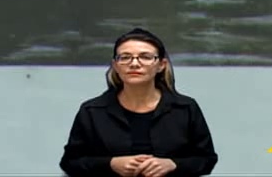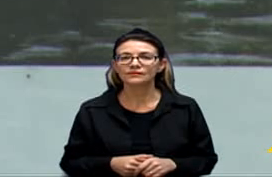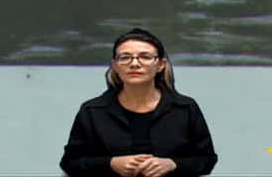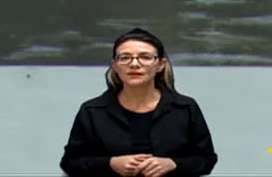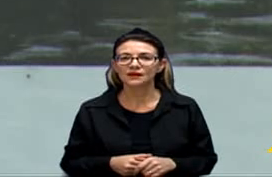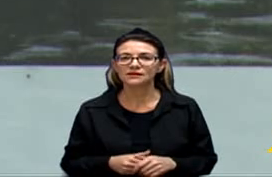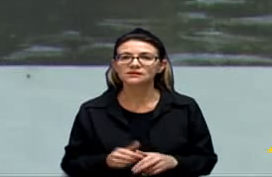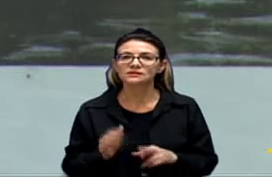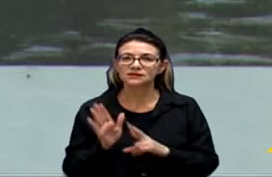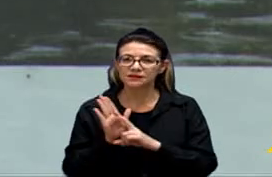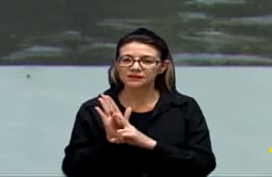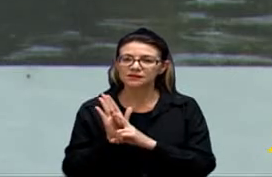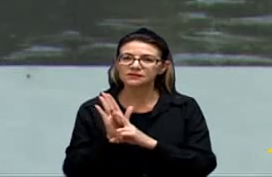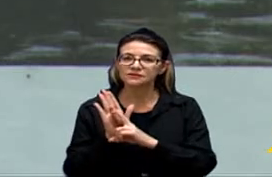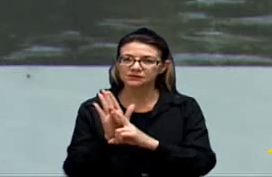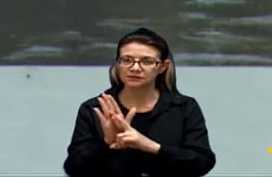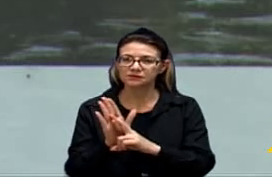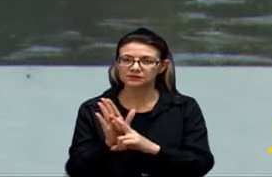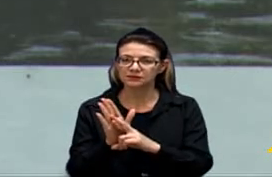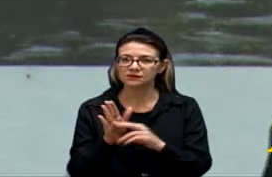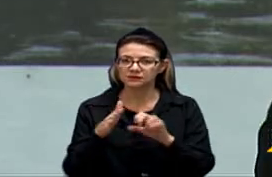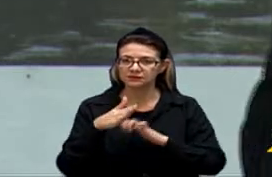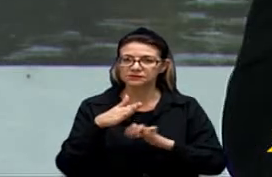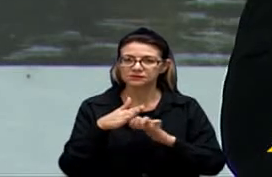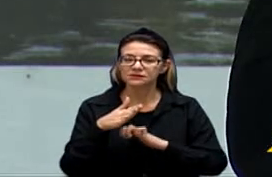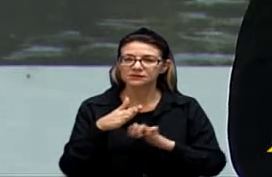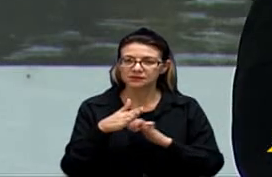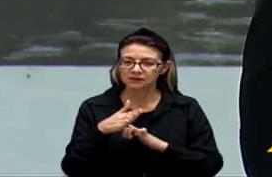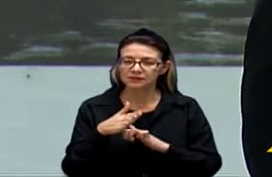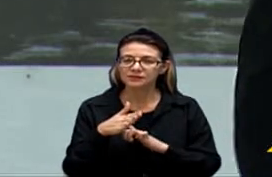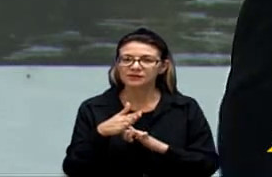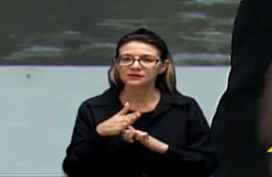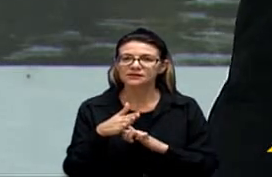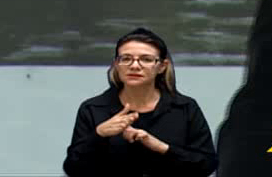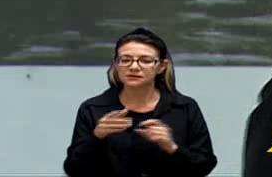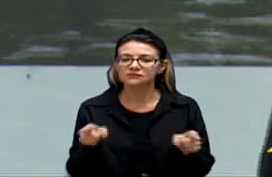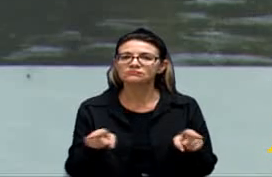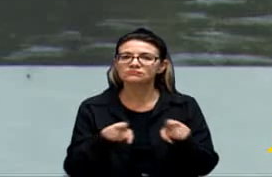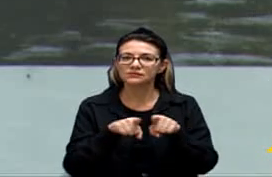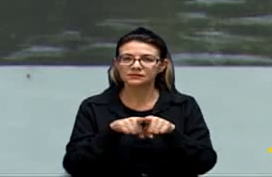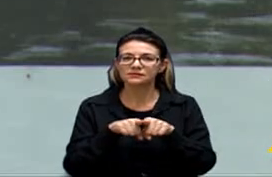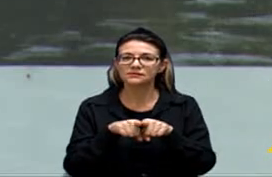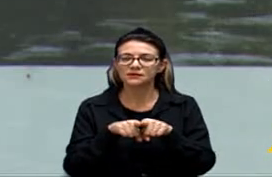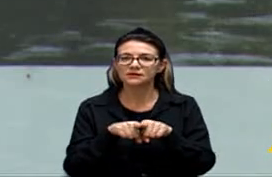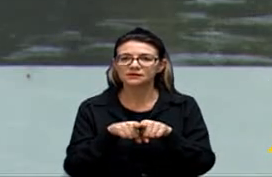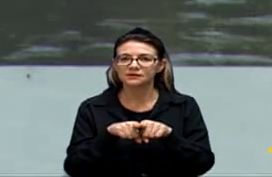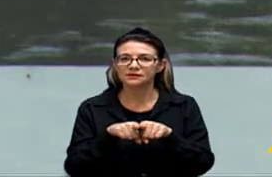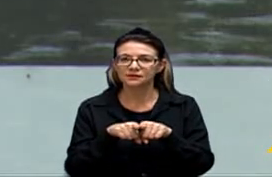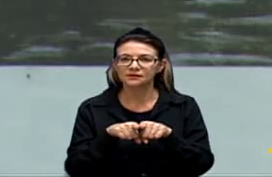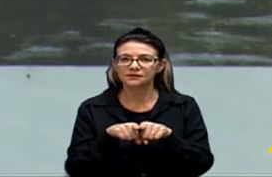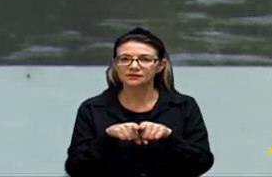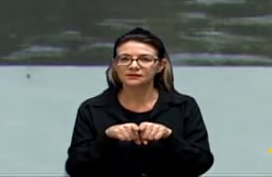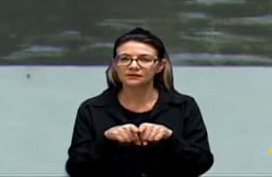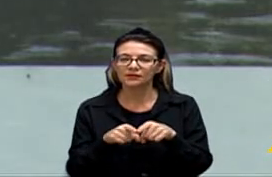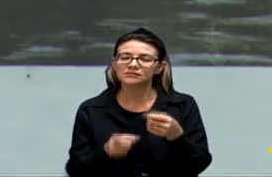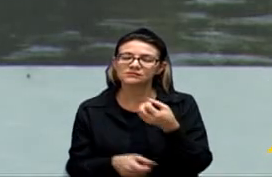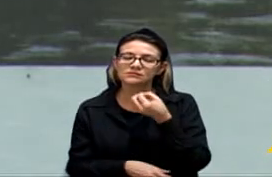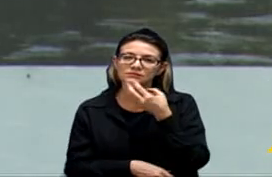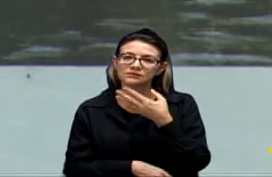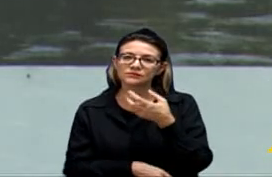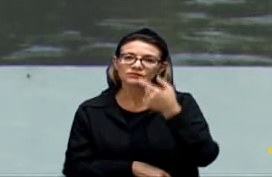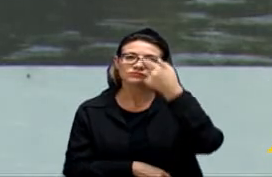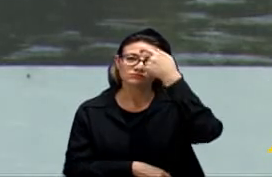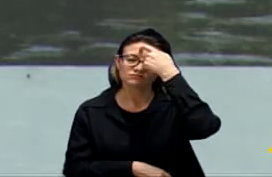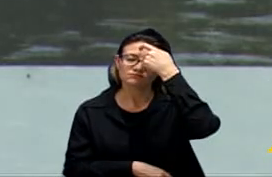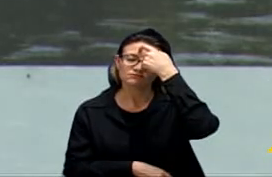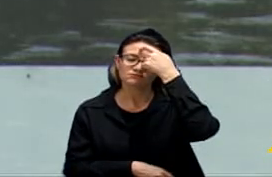empresa vier a gente consegue eh levar essa essa conscientização com mais amplitude Pode